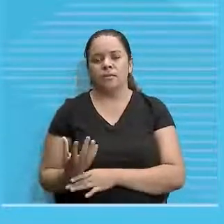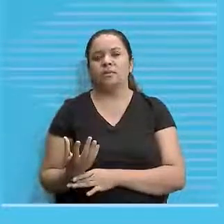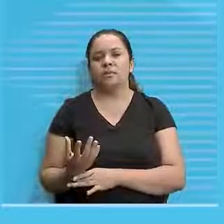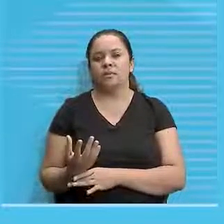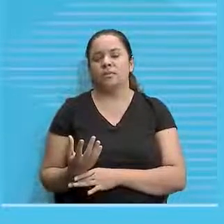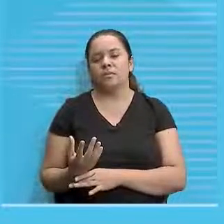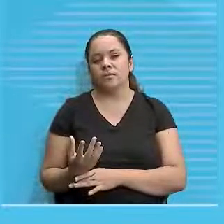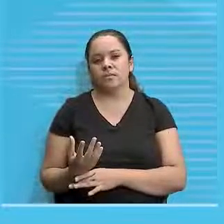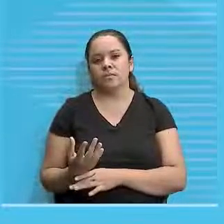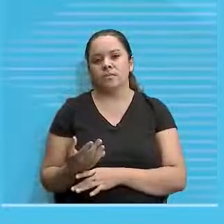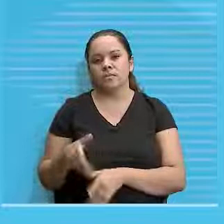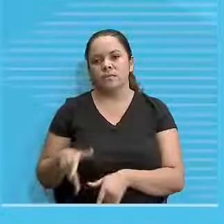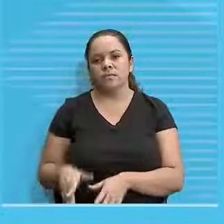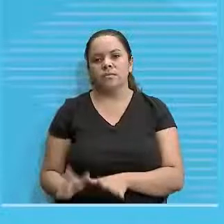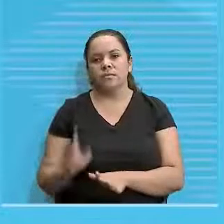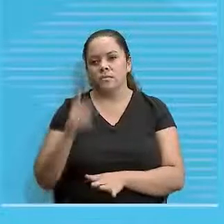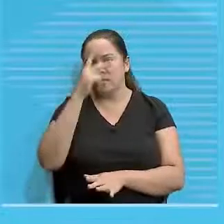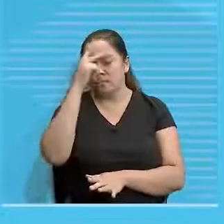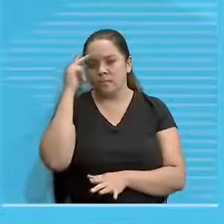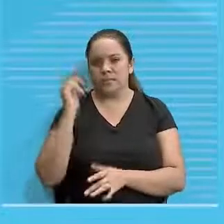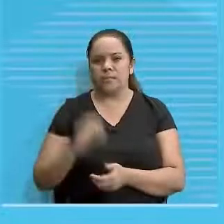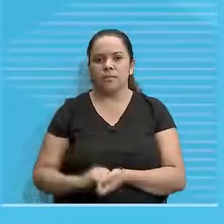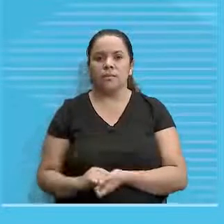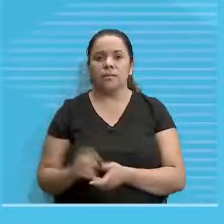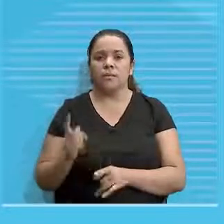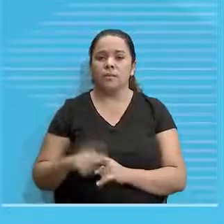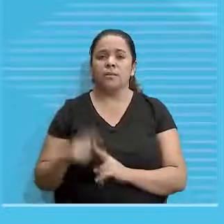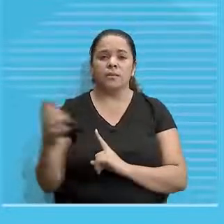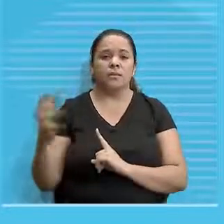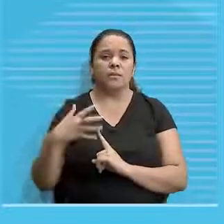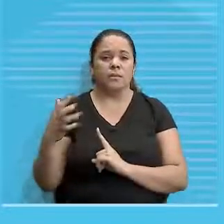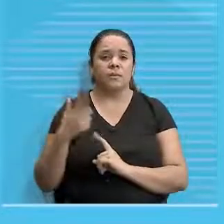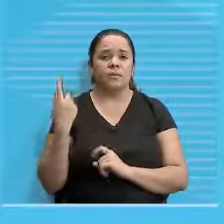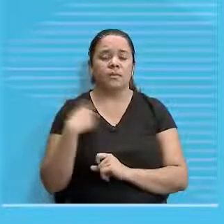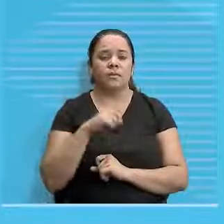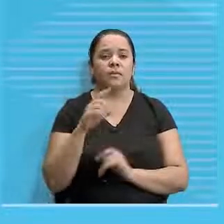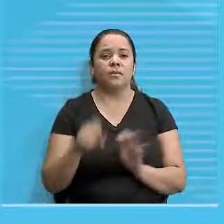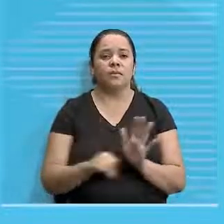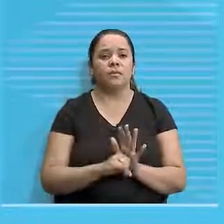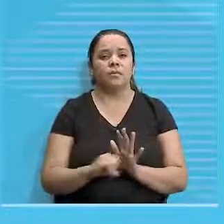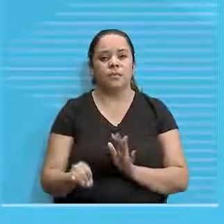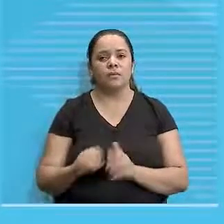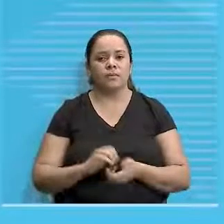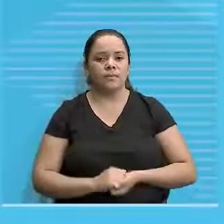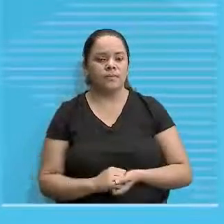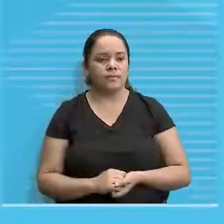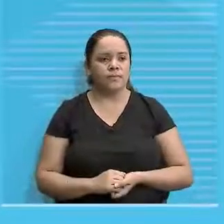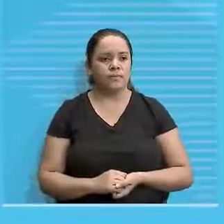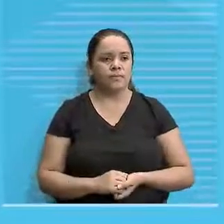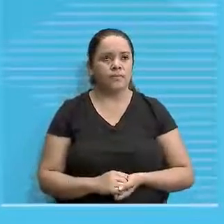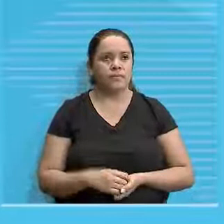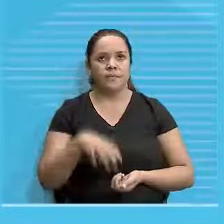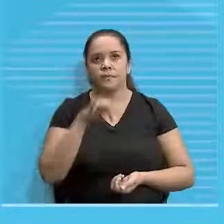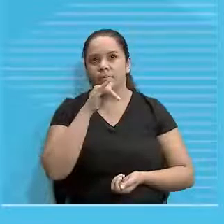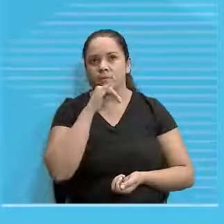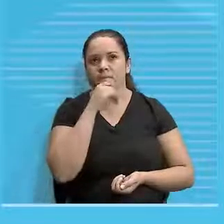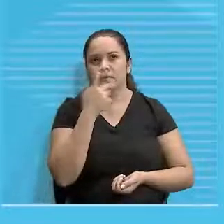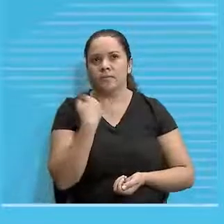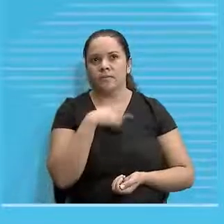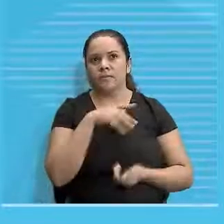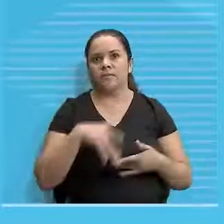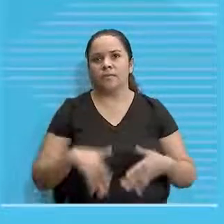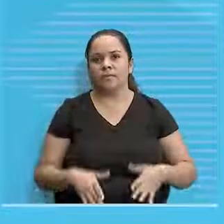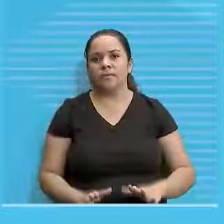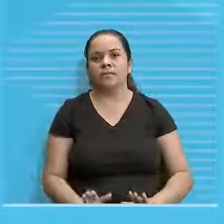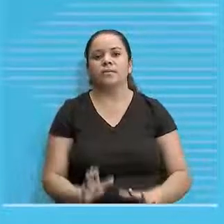determina de uma forma muito profunda a nossa identidade. Aqui, por exemplo, nós nascemos na América do Sul,